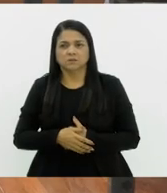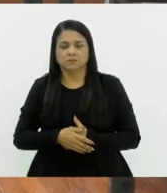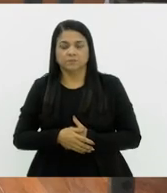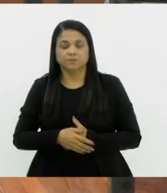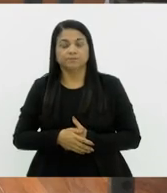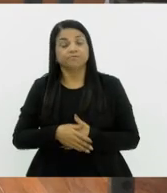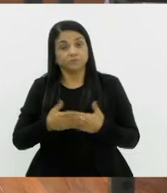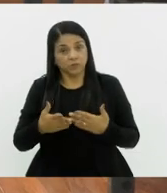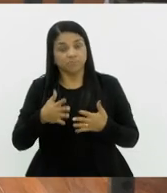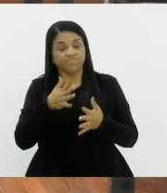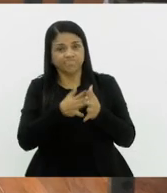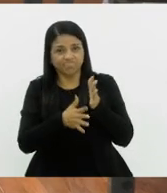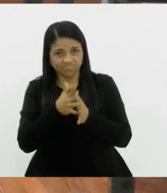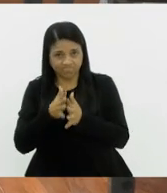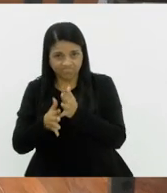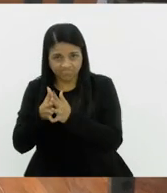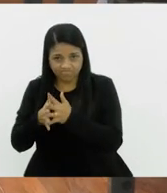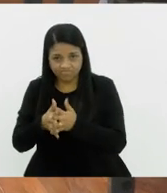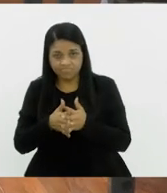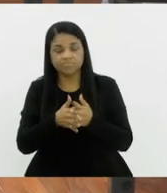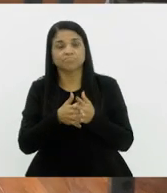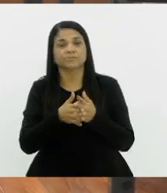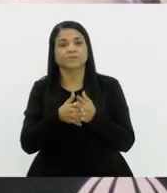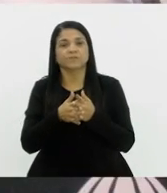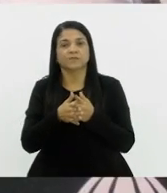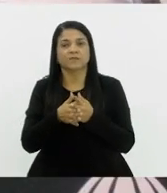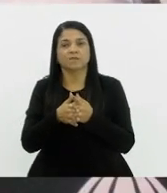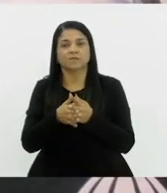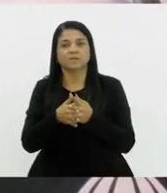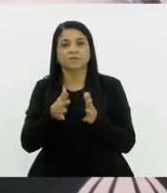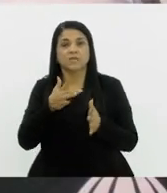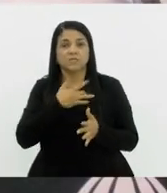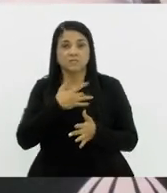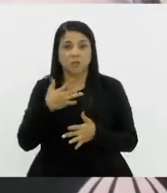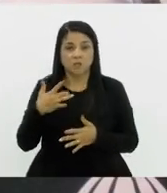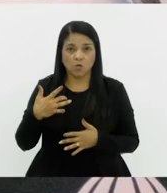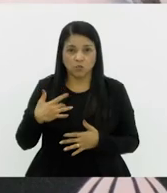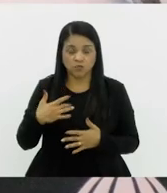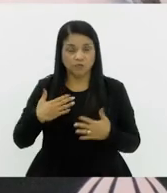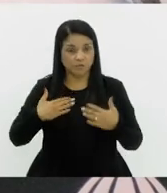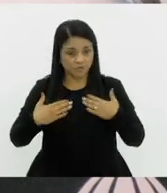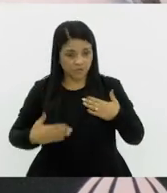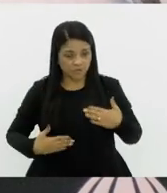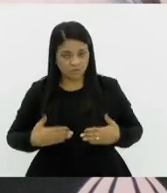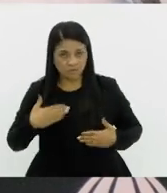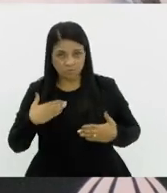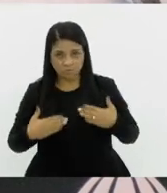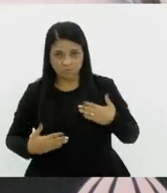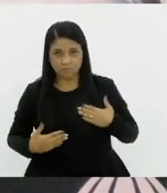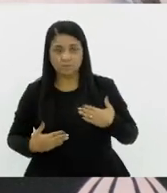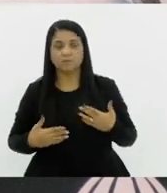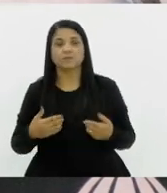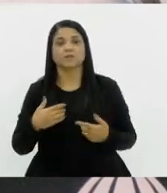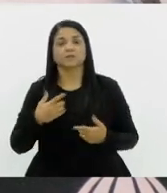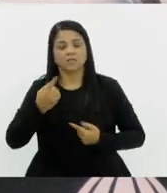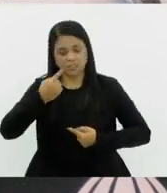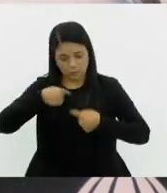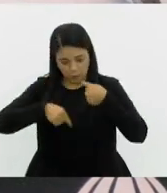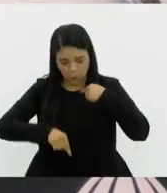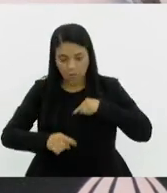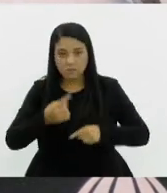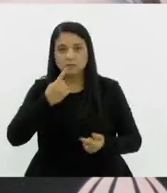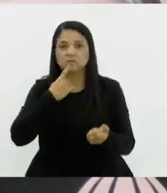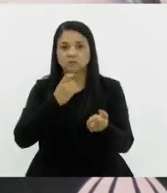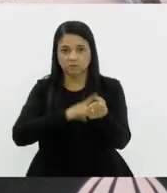Tá, porque interfere na questão da saúde física, na questão da circulação